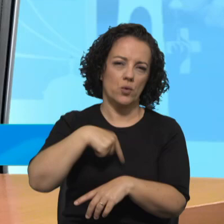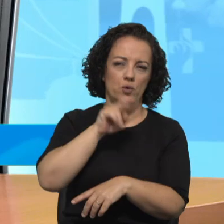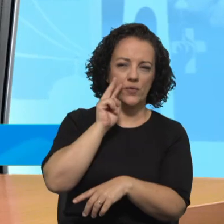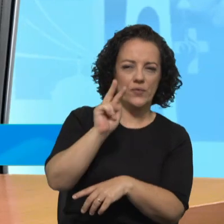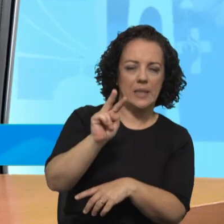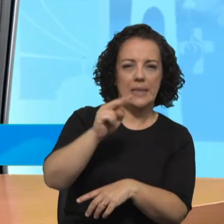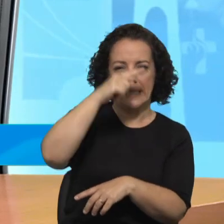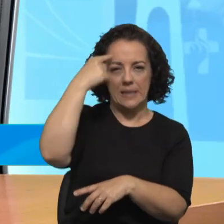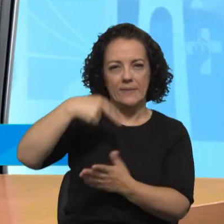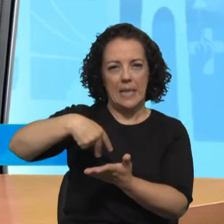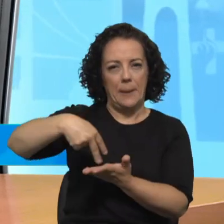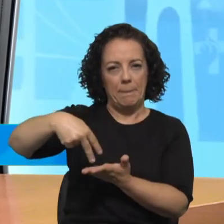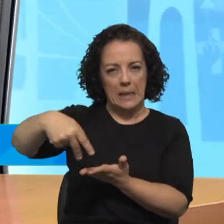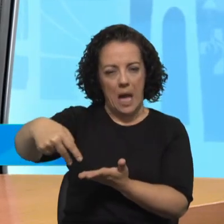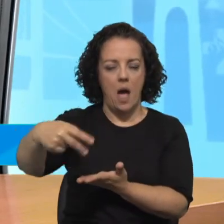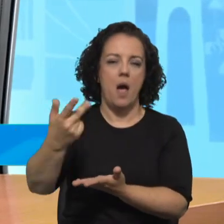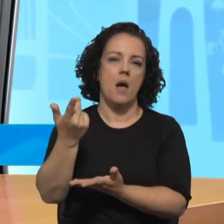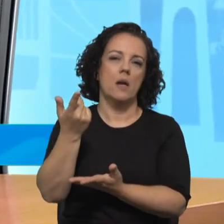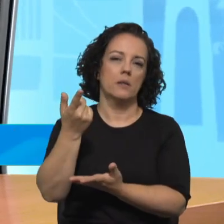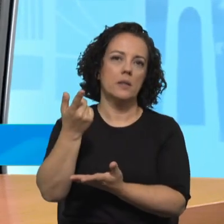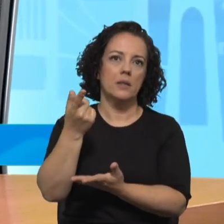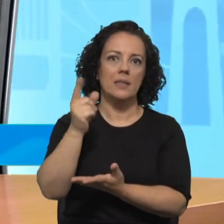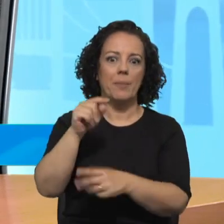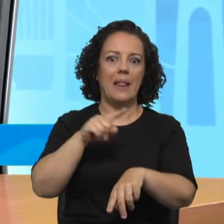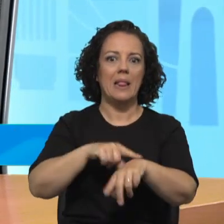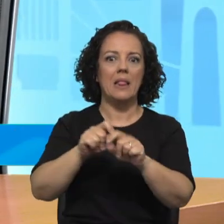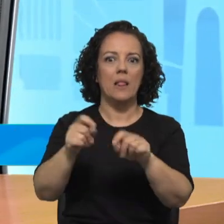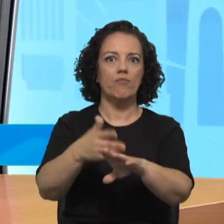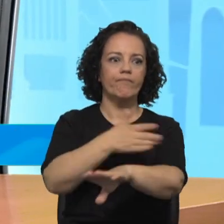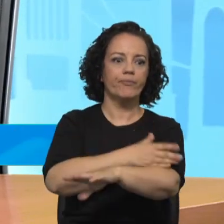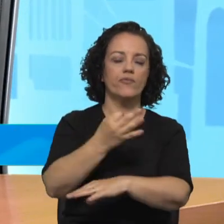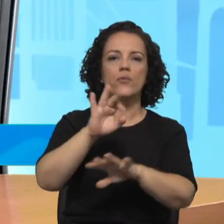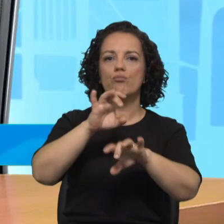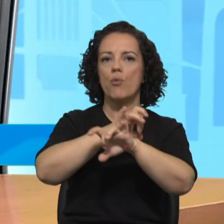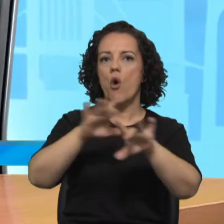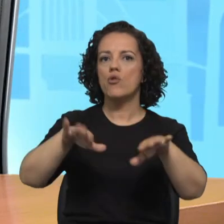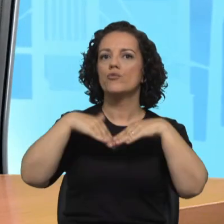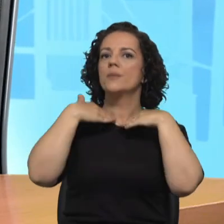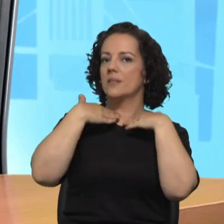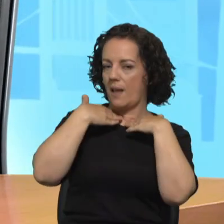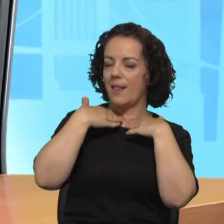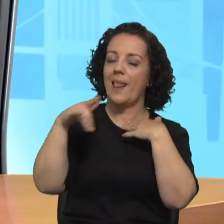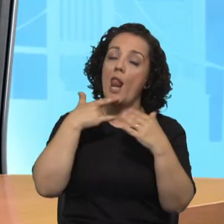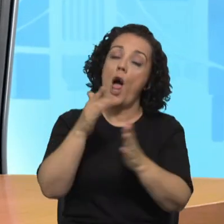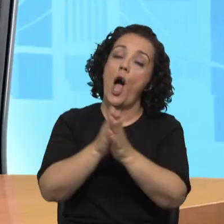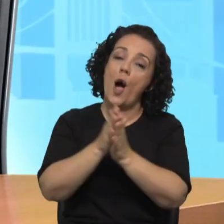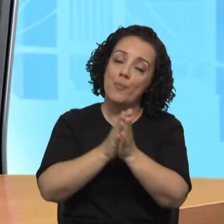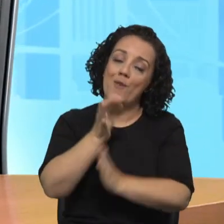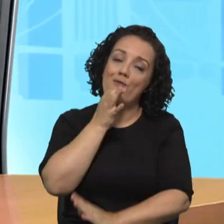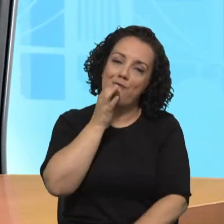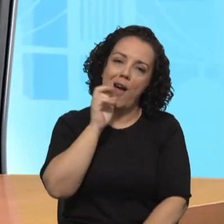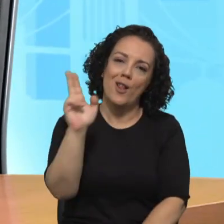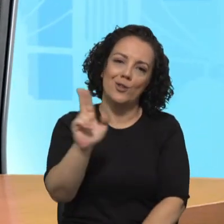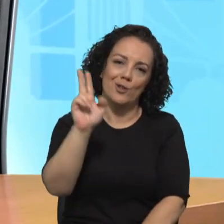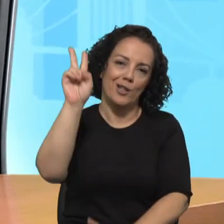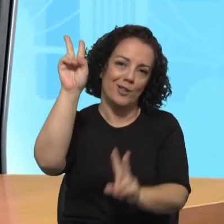a caminhar, mas e sobretudo aquele período em que ele foi hospitalizado, e portanto esse foi um pretexto para falar das jornadas, porque na minha perspectiva é